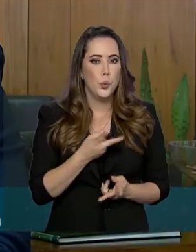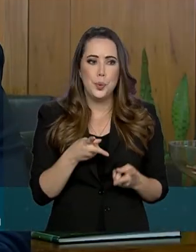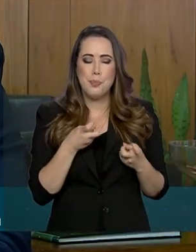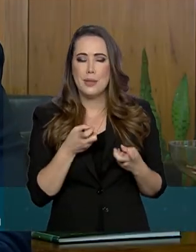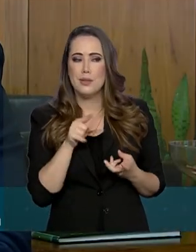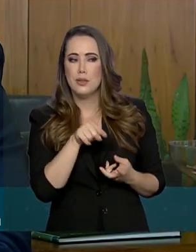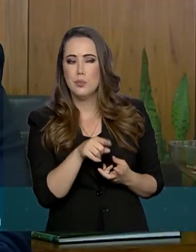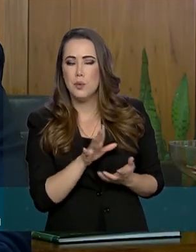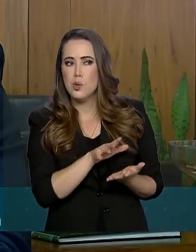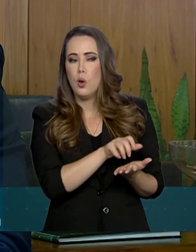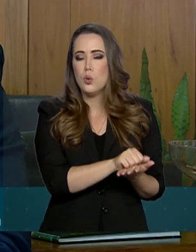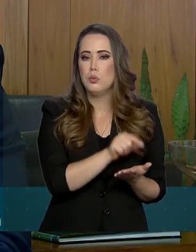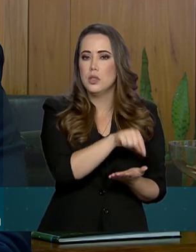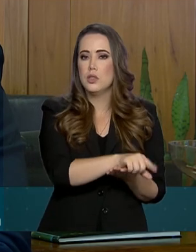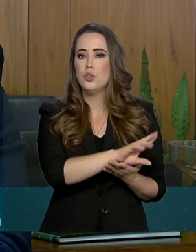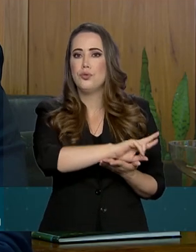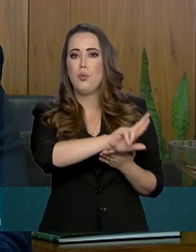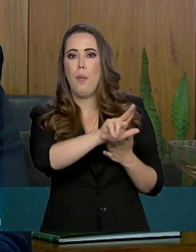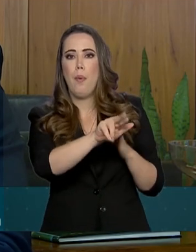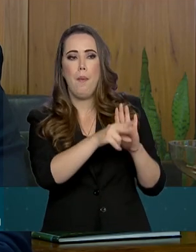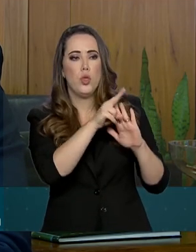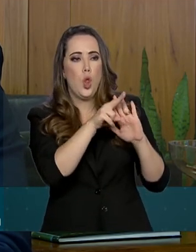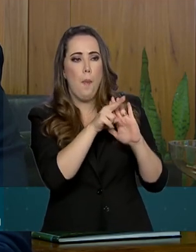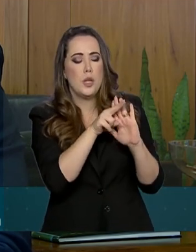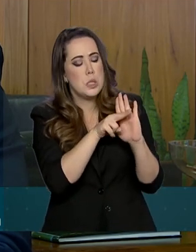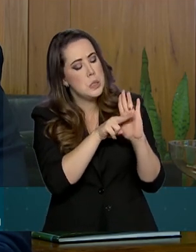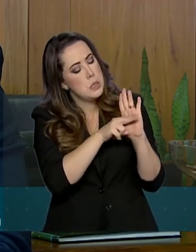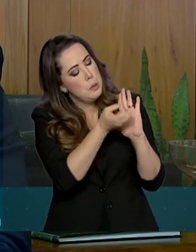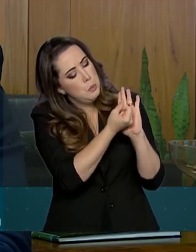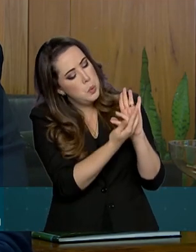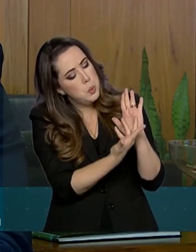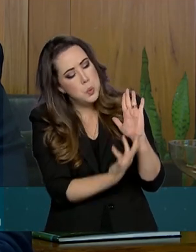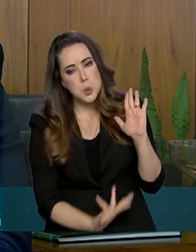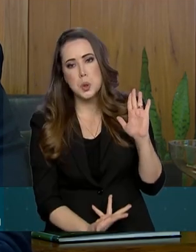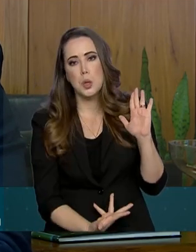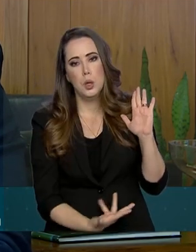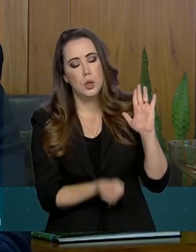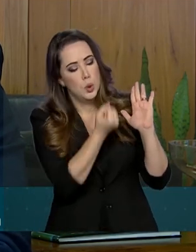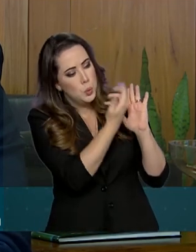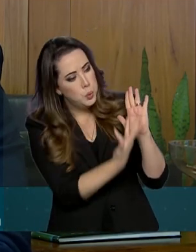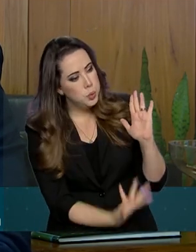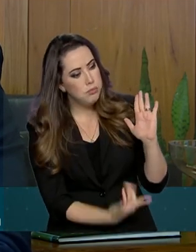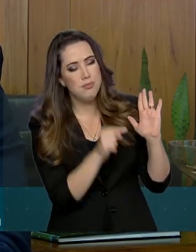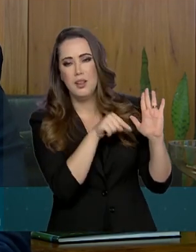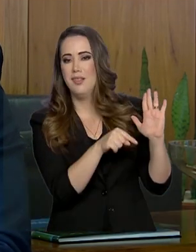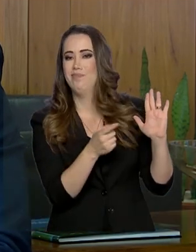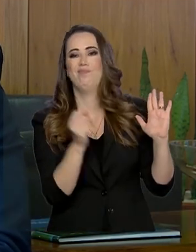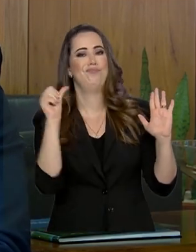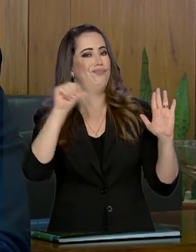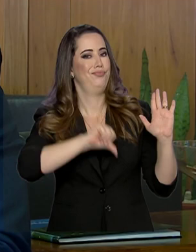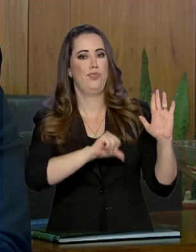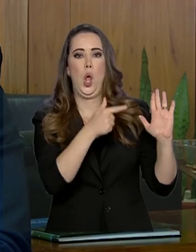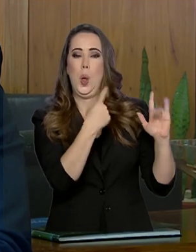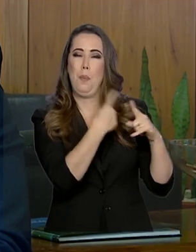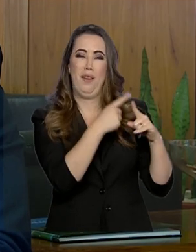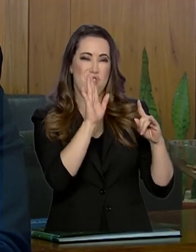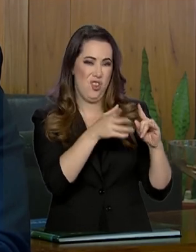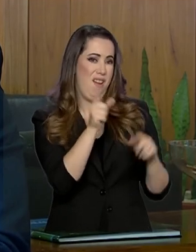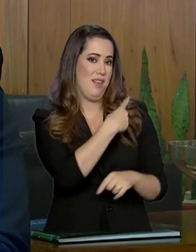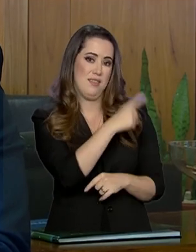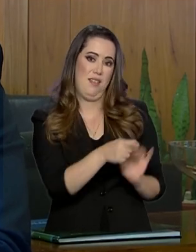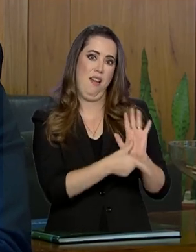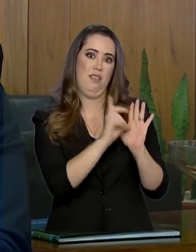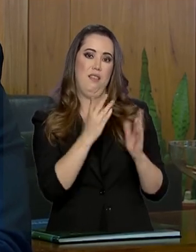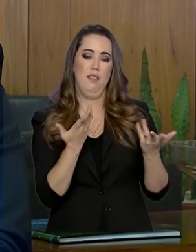o governo, que havia uma quantidade absurda de normas em vigor no país. Muitas delas já não tinham efeito prático algum, essas foram fáceis de serem